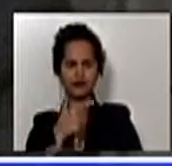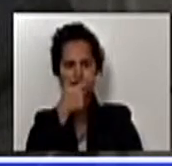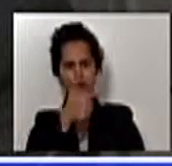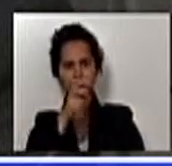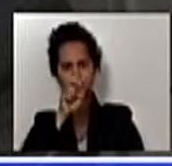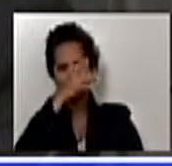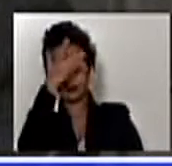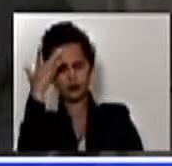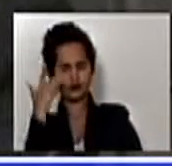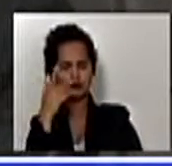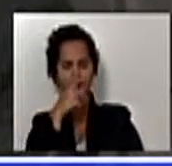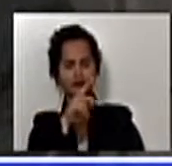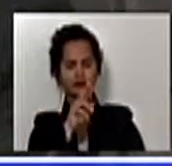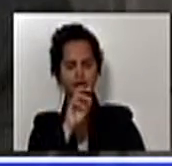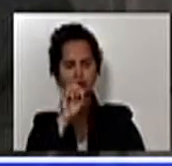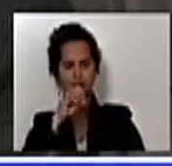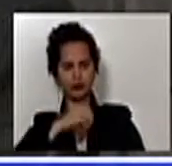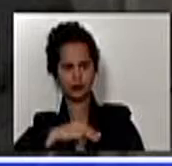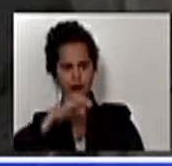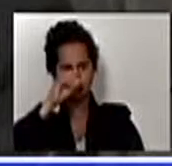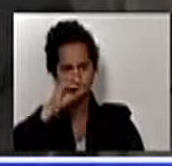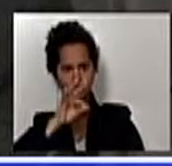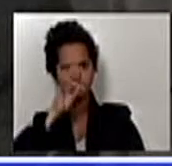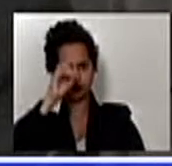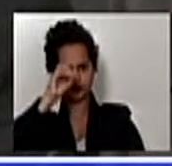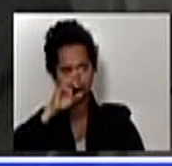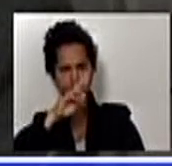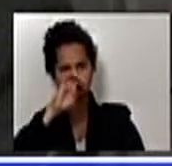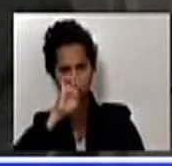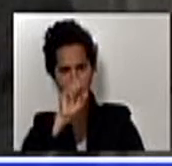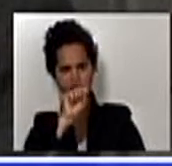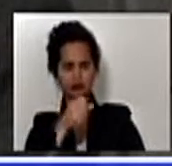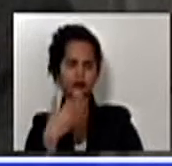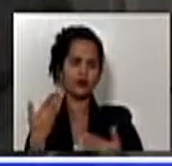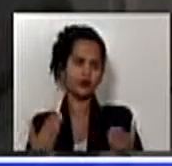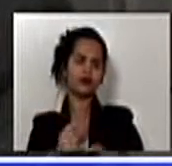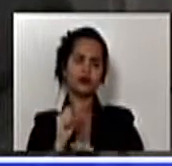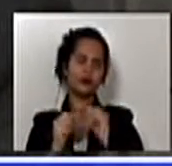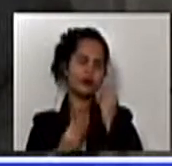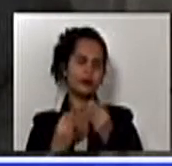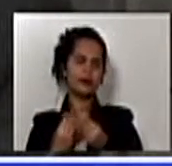promotores. Imaginem, senhoras e senhores, que nós temos hoje